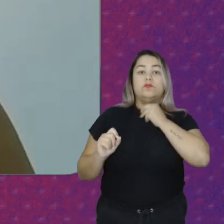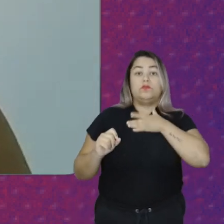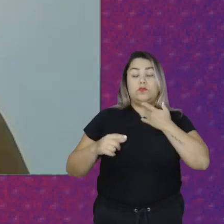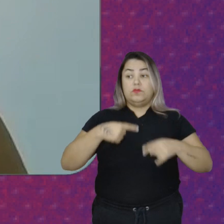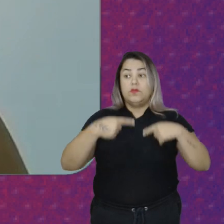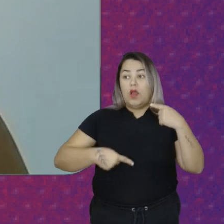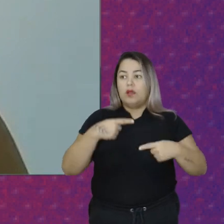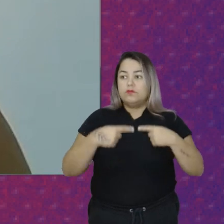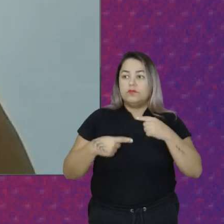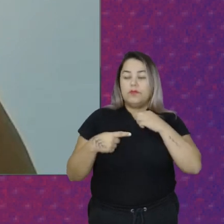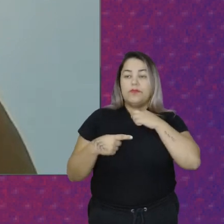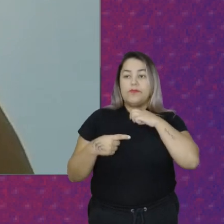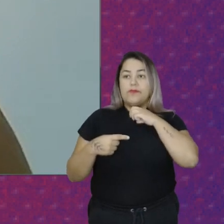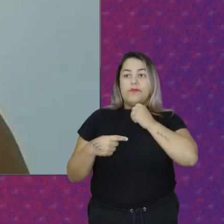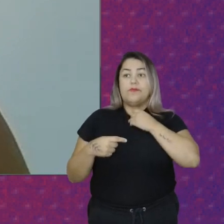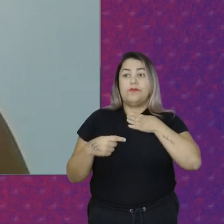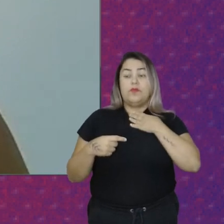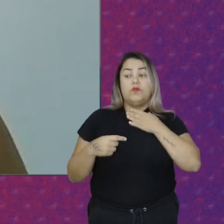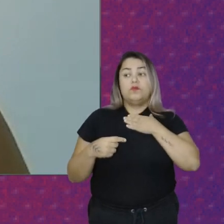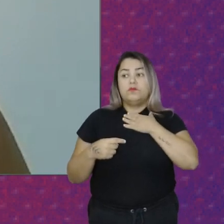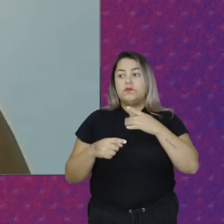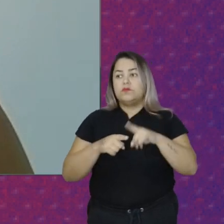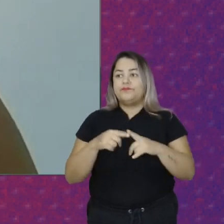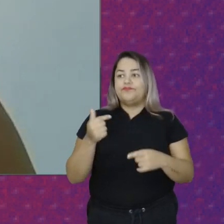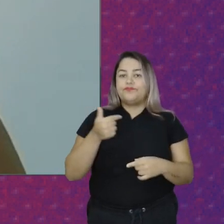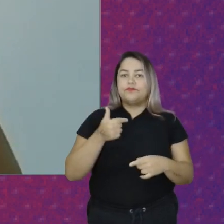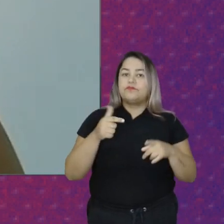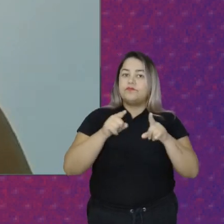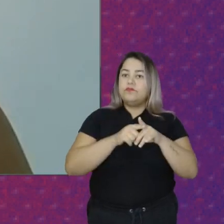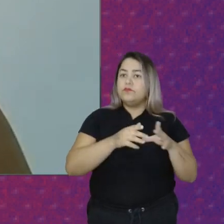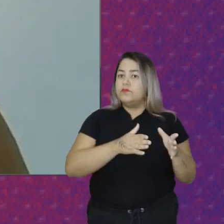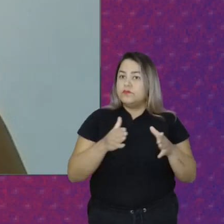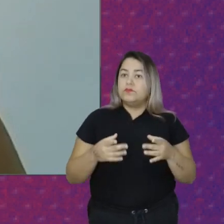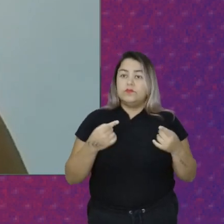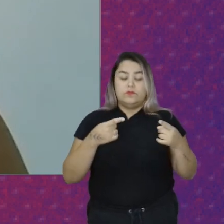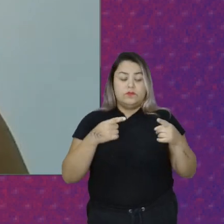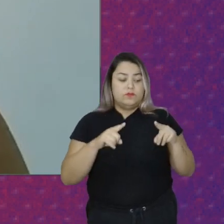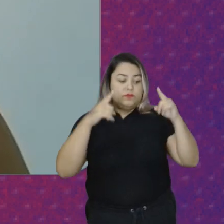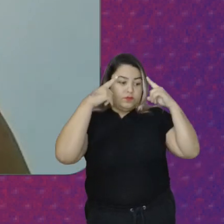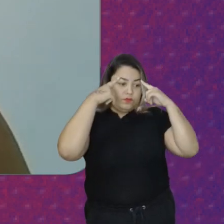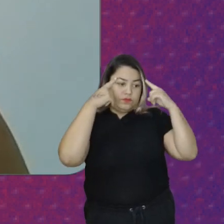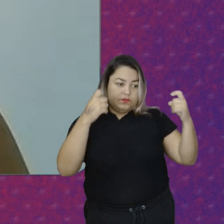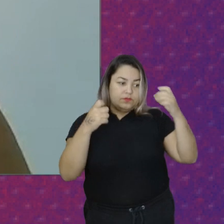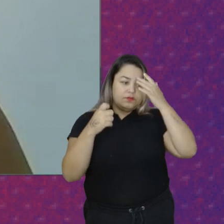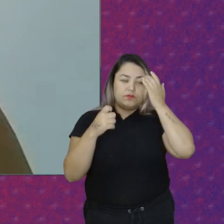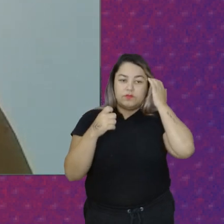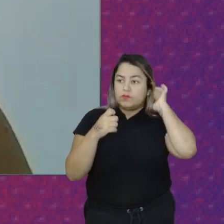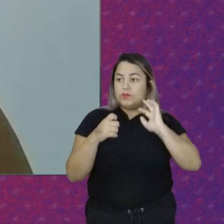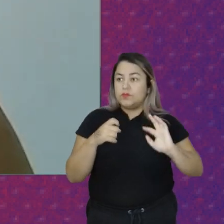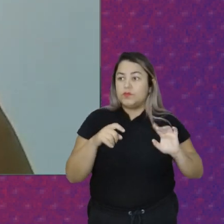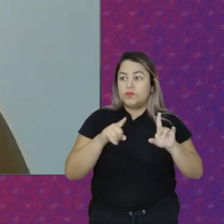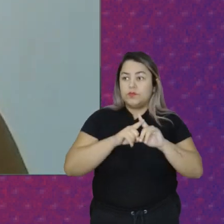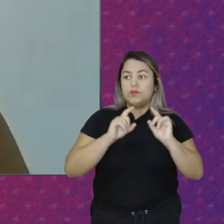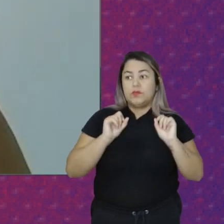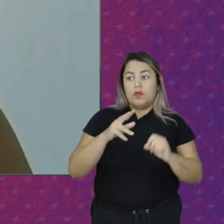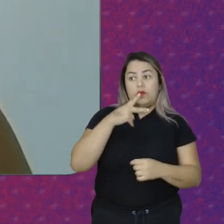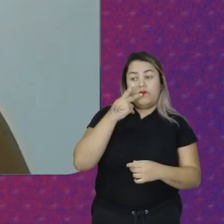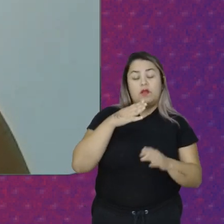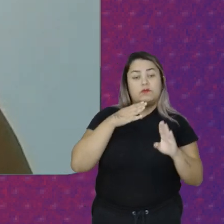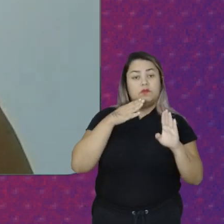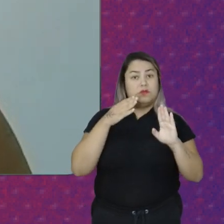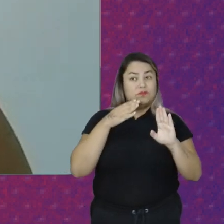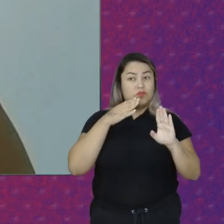Mas eu quero me ater aqui ao segundo eixo, que é combate à violência e ao capacitismo, que fala